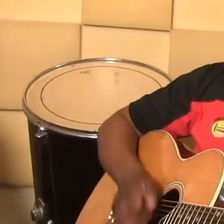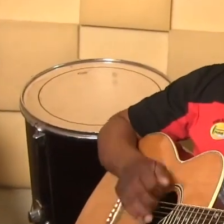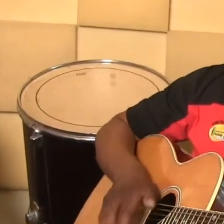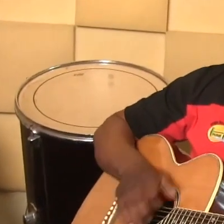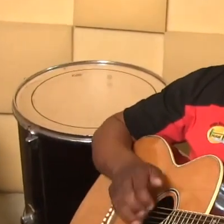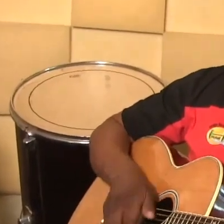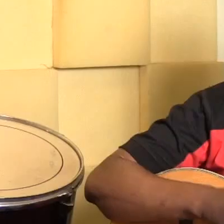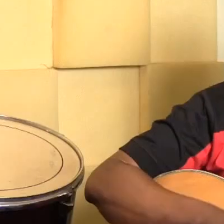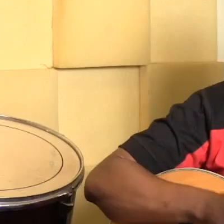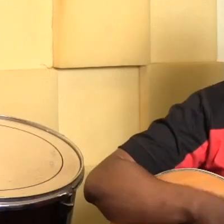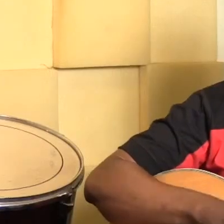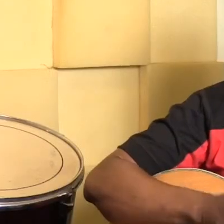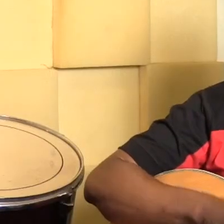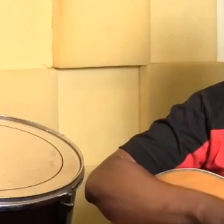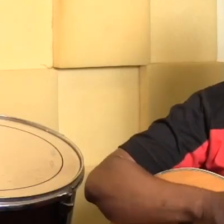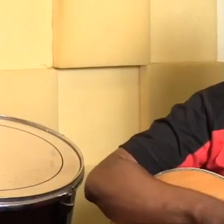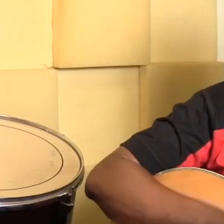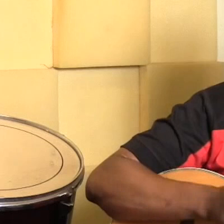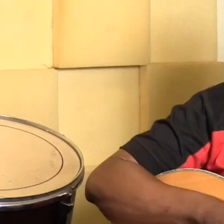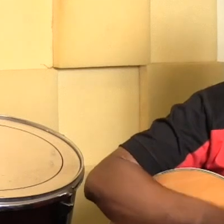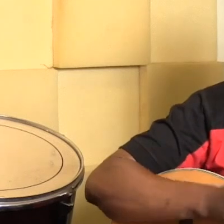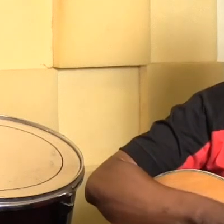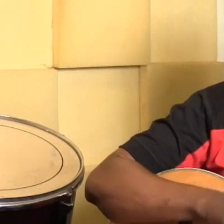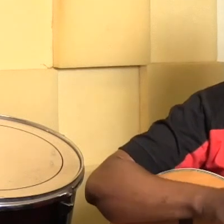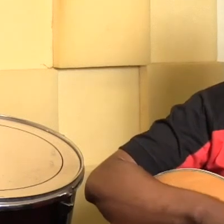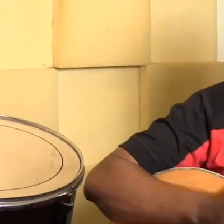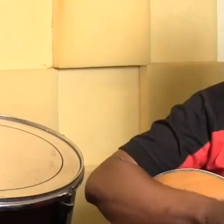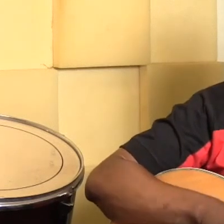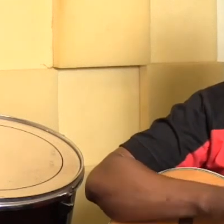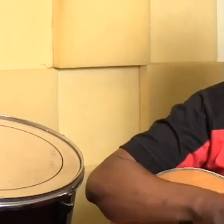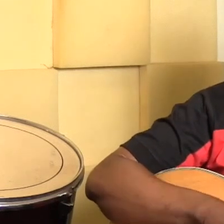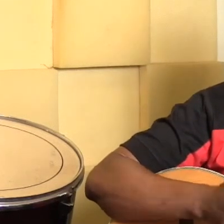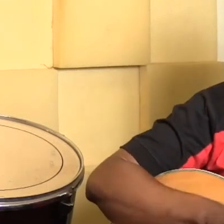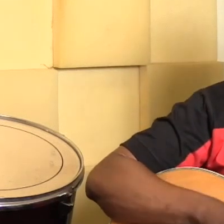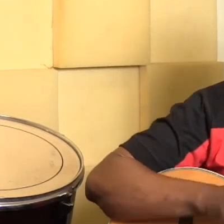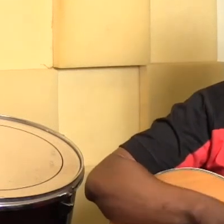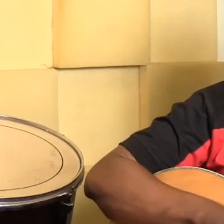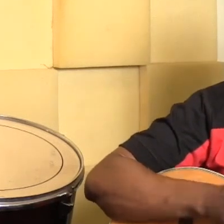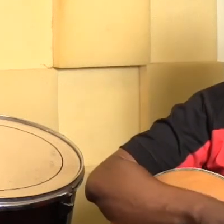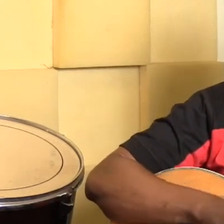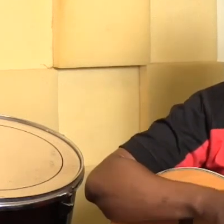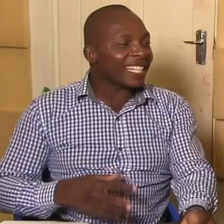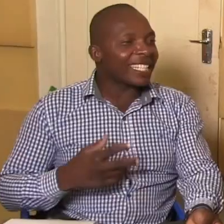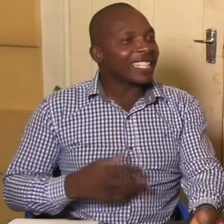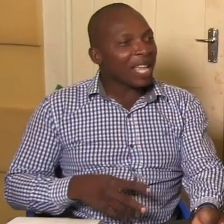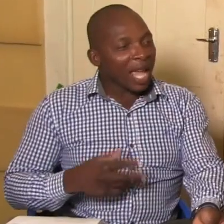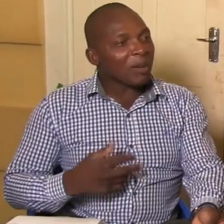Enquanto houver a vida há esperança. Enquanto houver a vida há